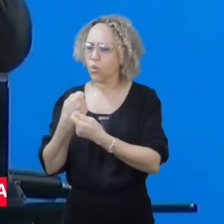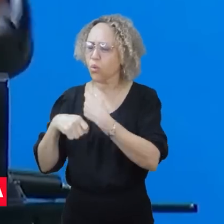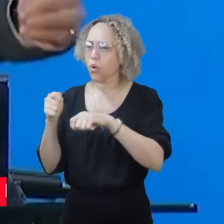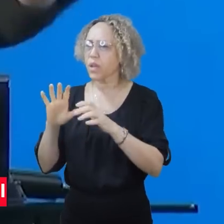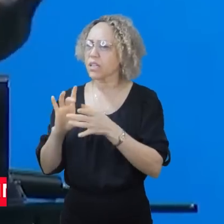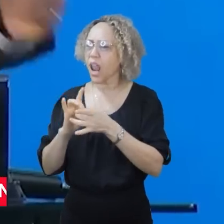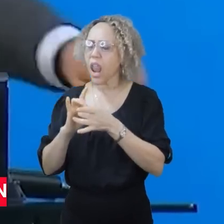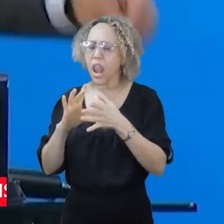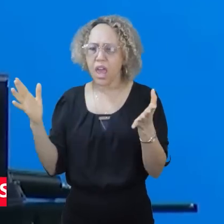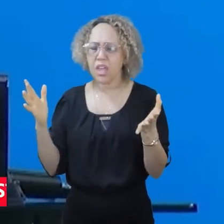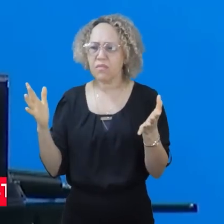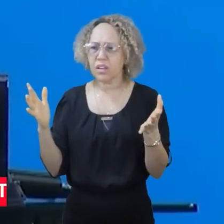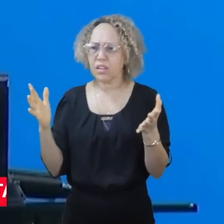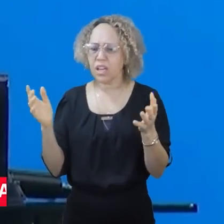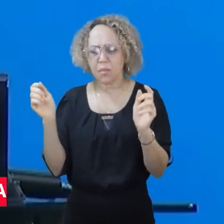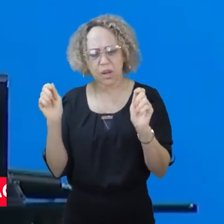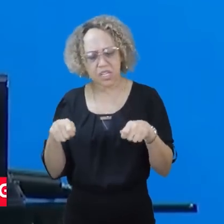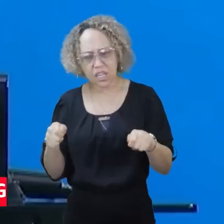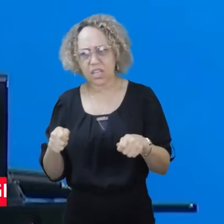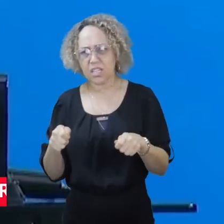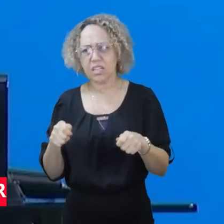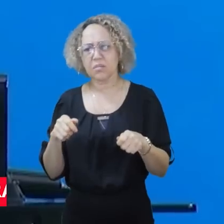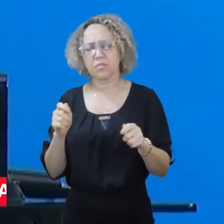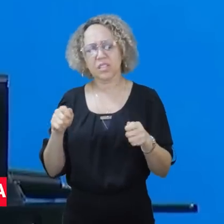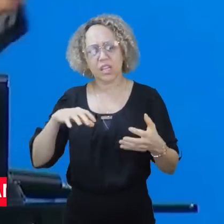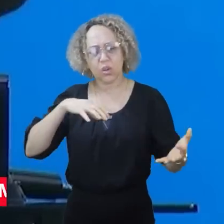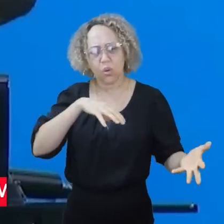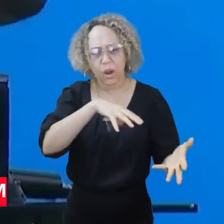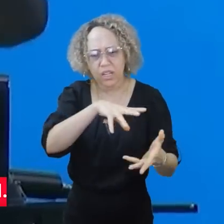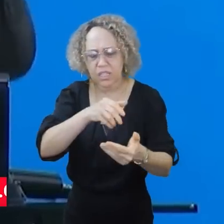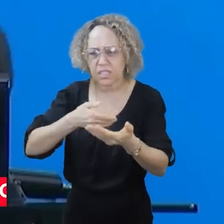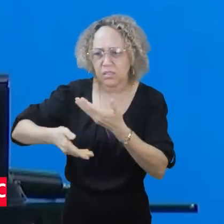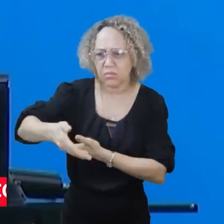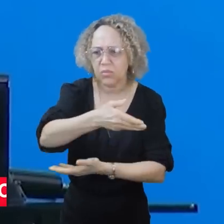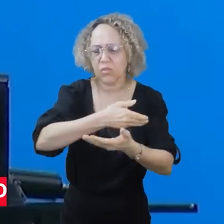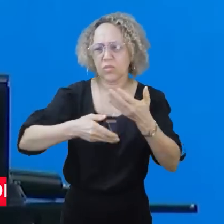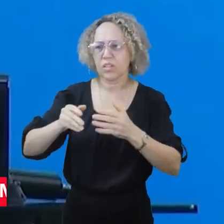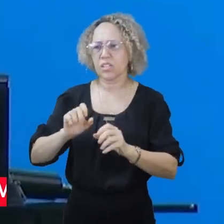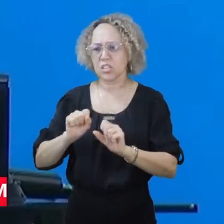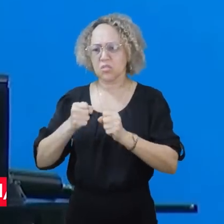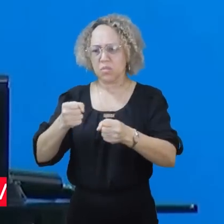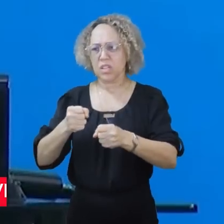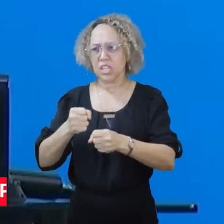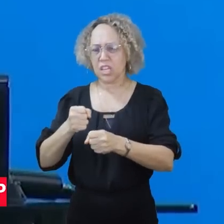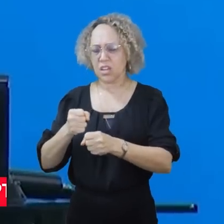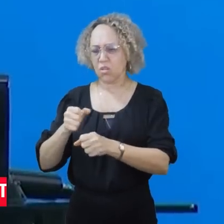ouviram passar dizendo que era preciso ter globalização, que era preciso combater o protecionismo?